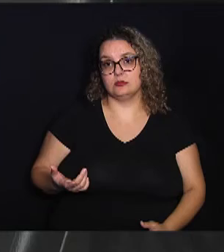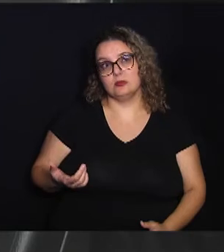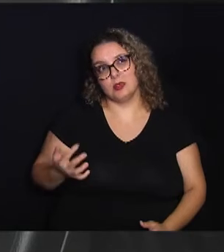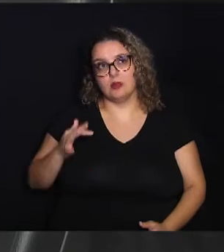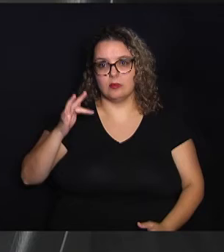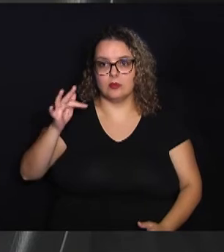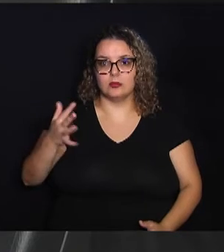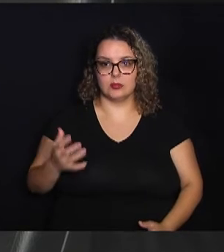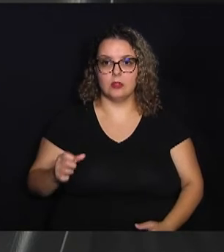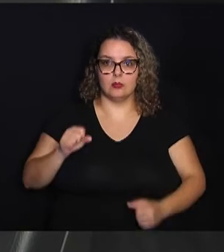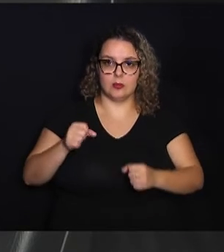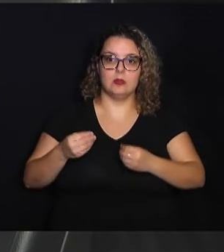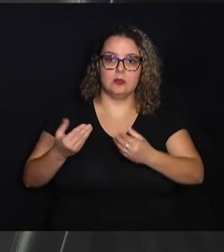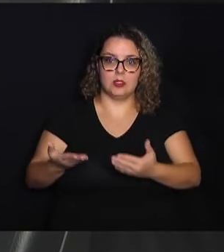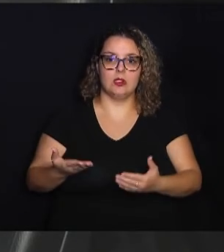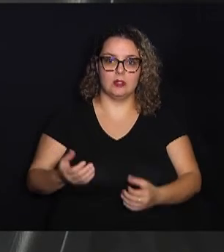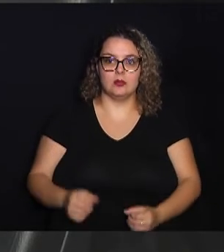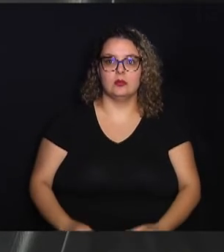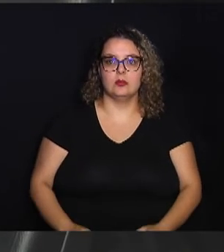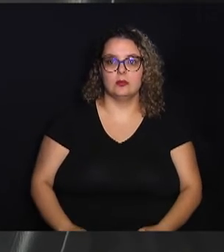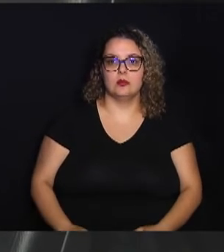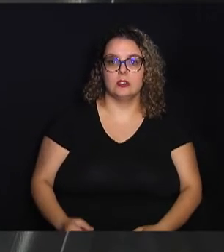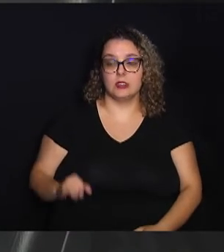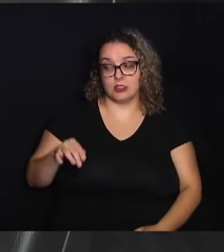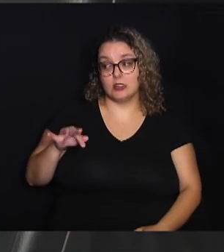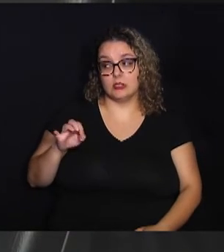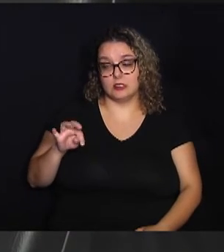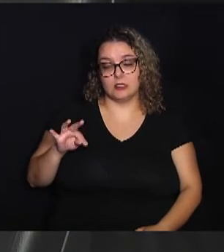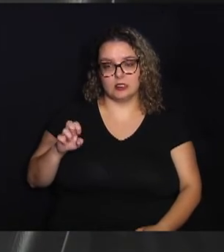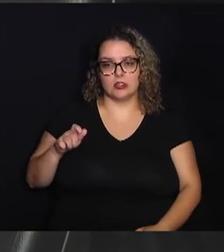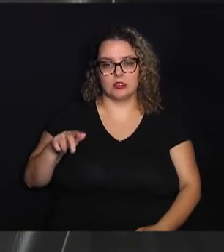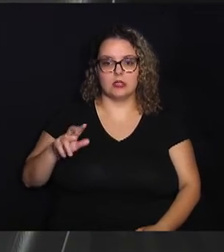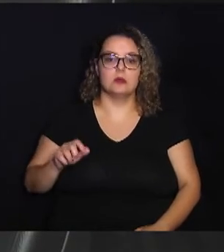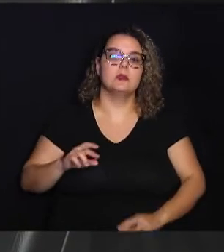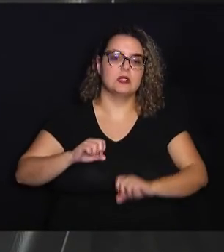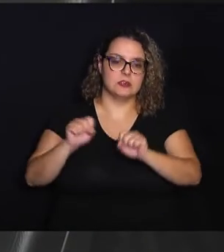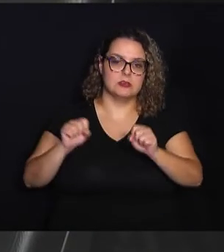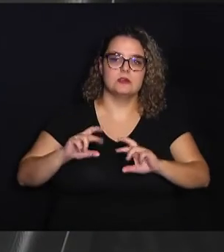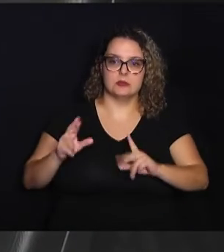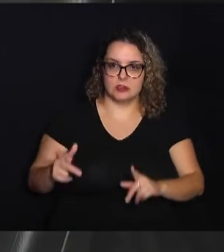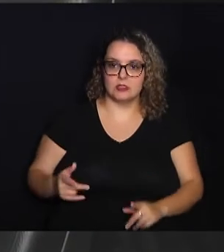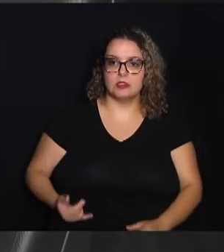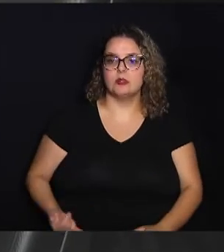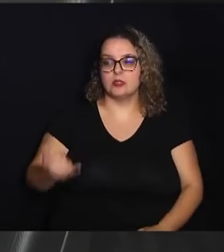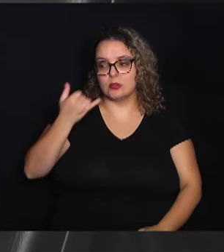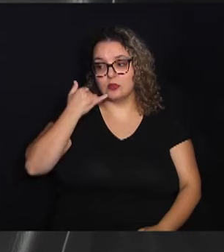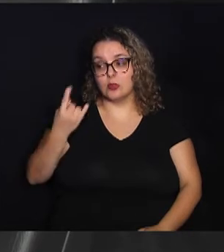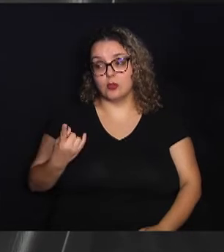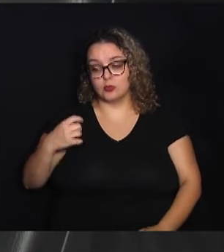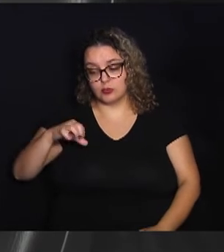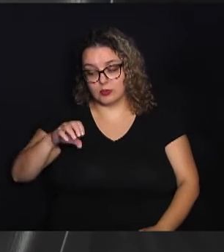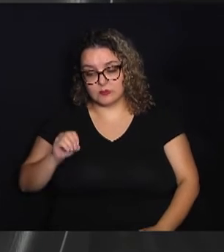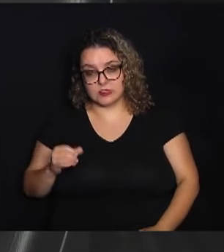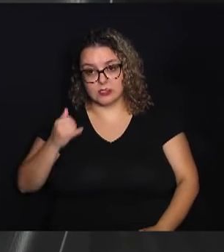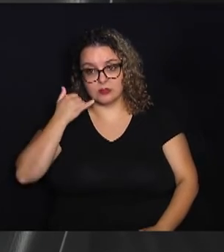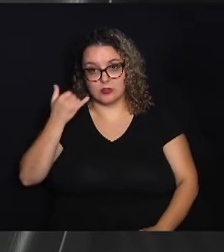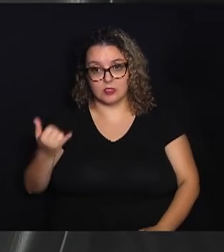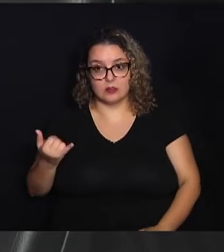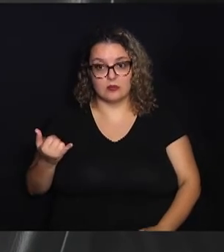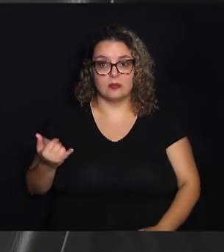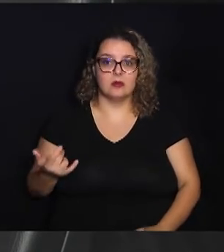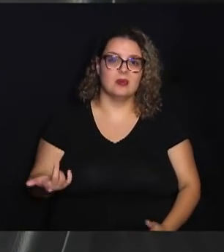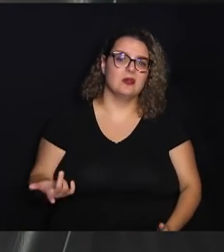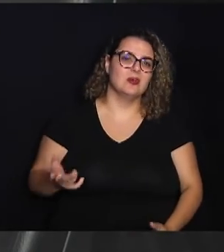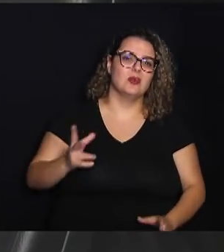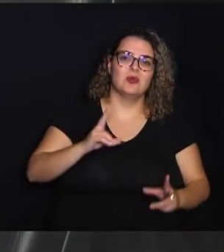futuramente a gente poder integrar, mas são sistemas diferentes. Tá. Então tem que ligar para o 90 e você vai ficar chateado, vai